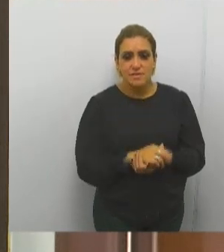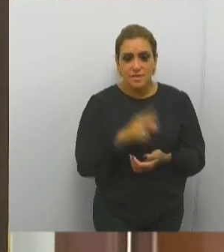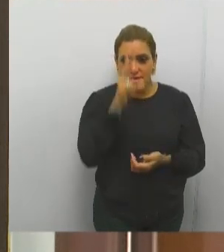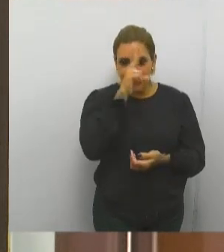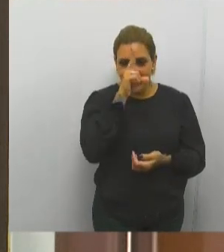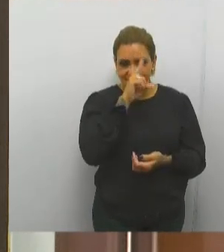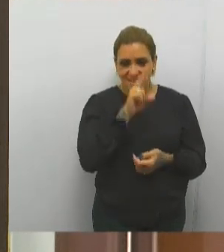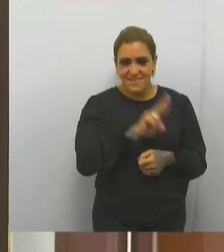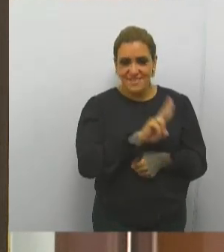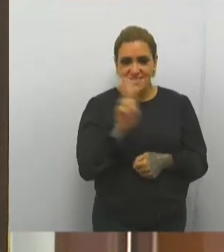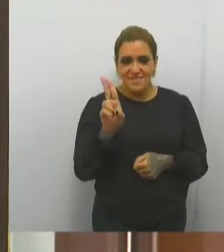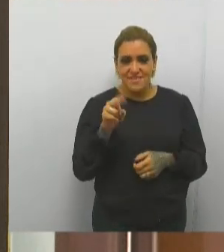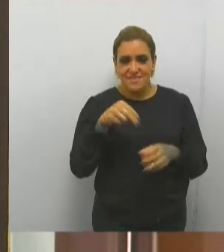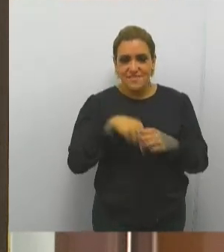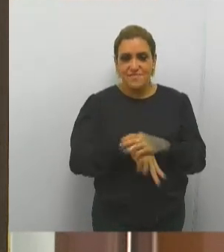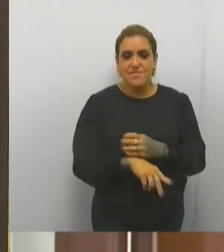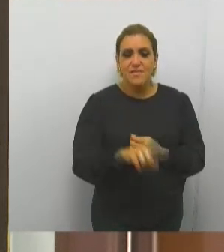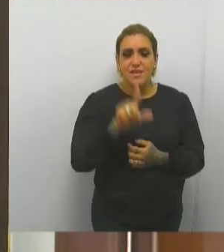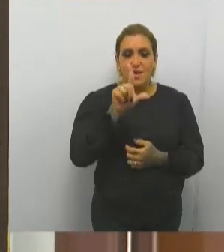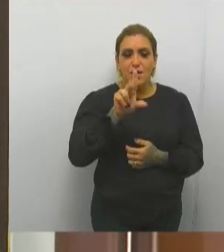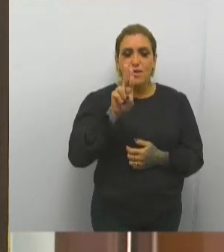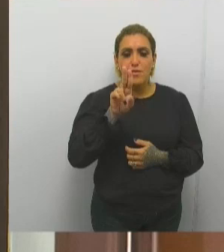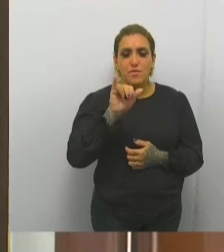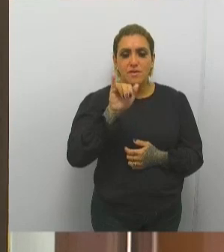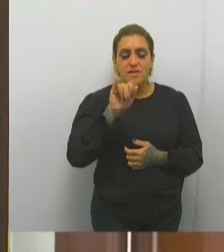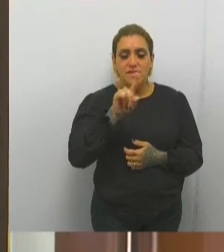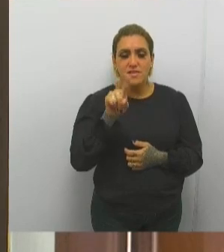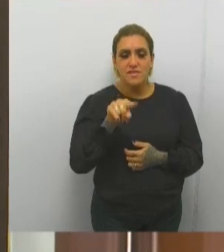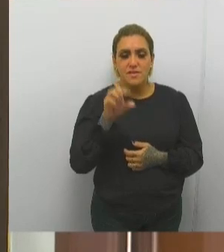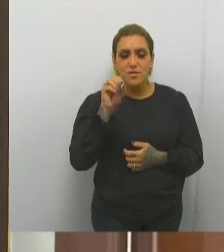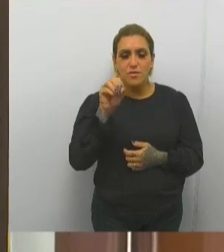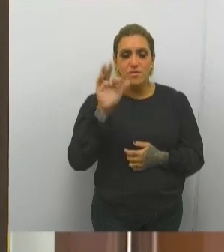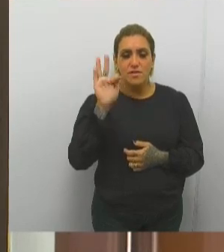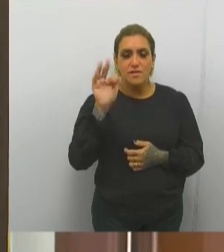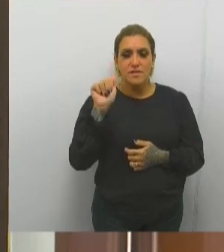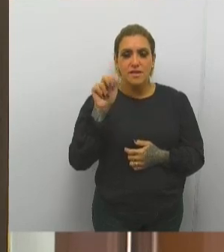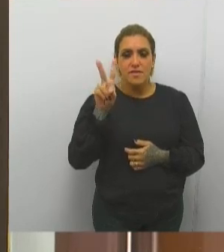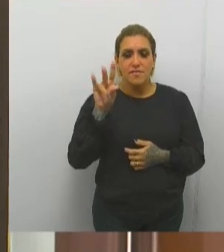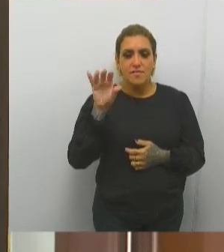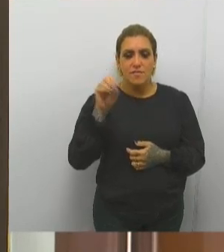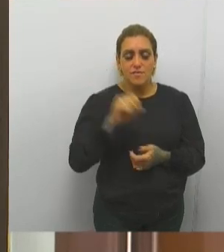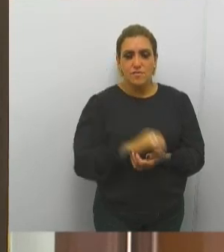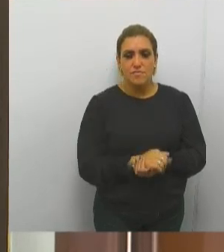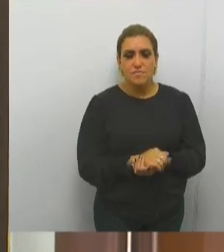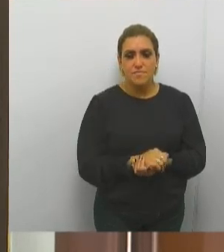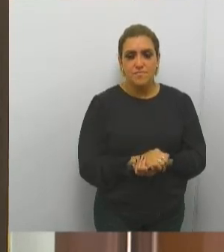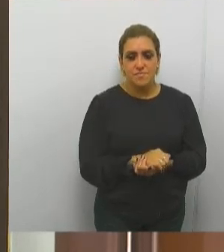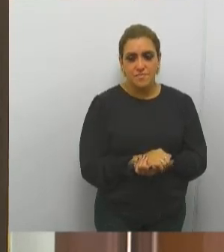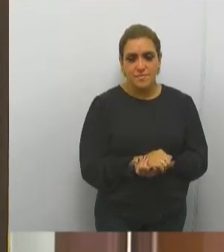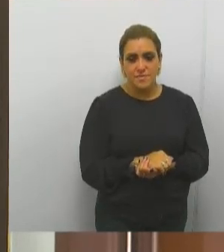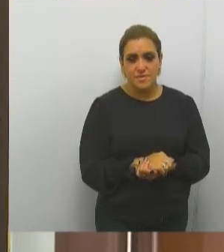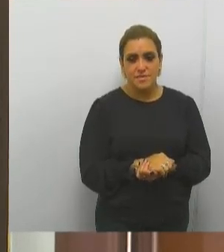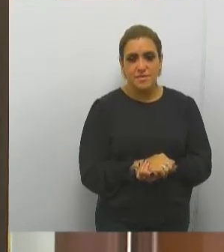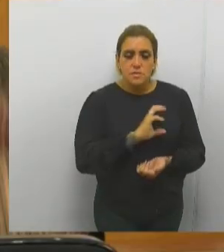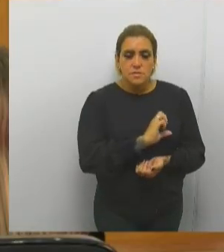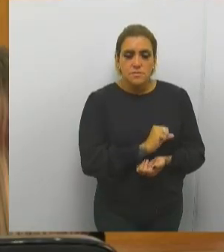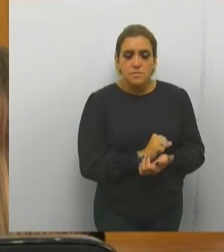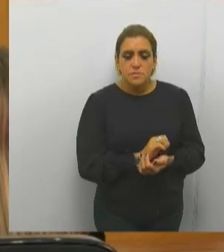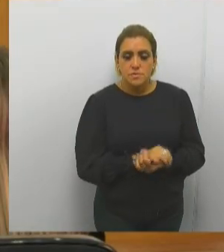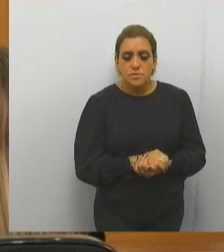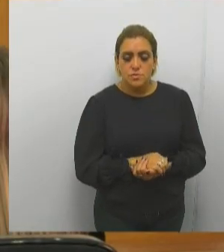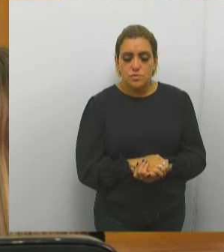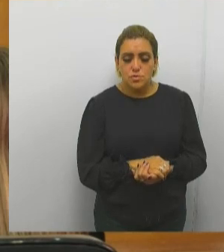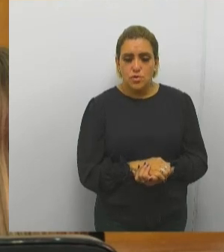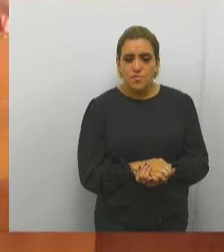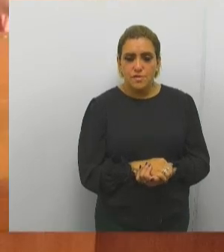fundador, Luiz Otávio, considerado o príncipe dos trovadores no Brasil. A